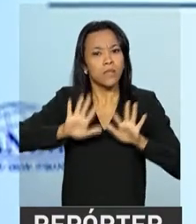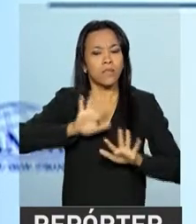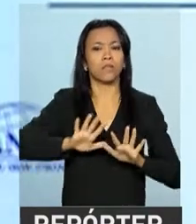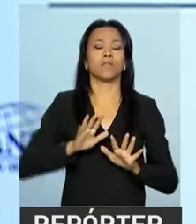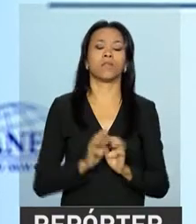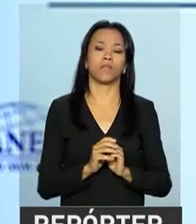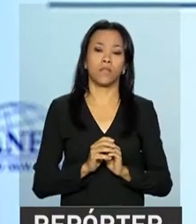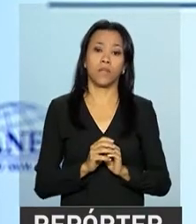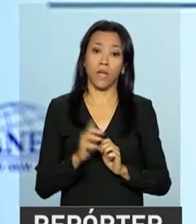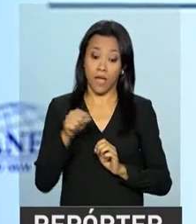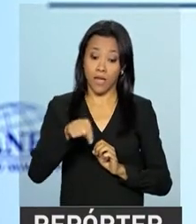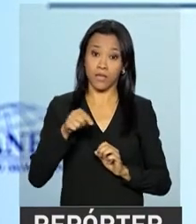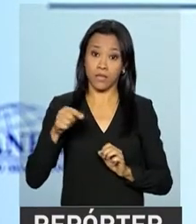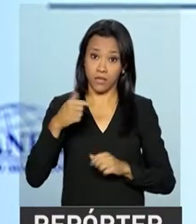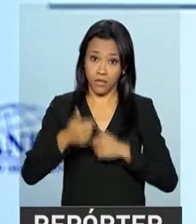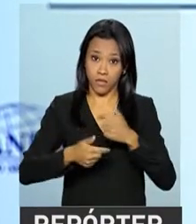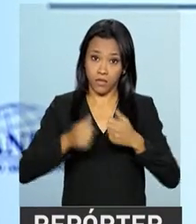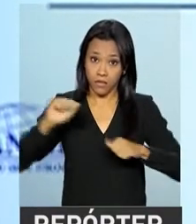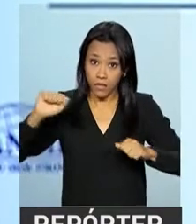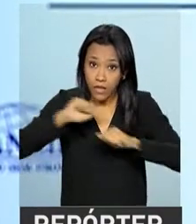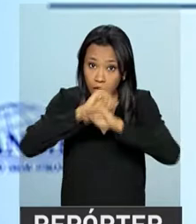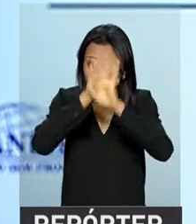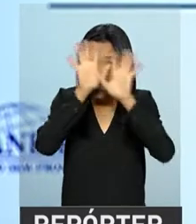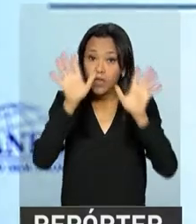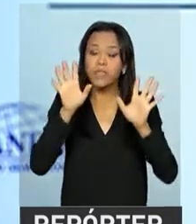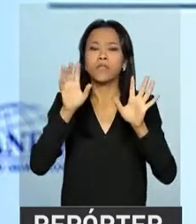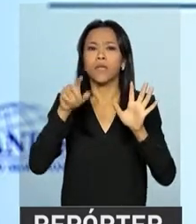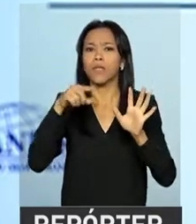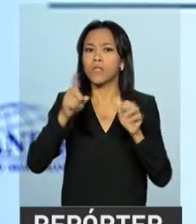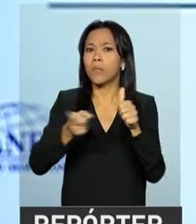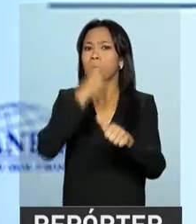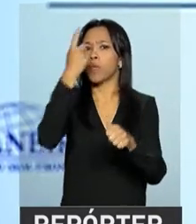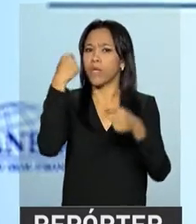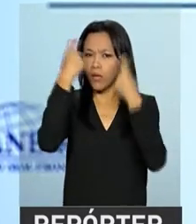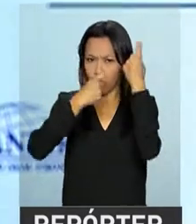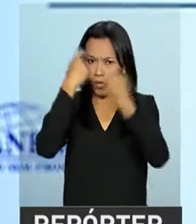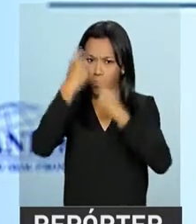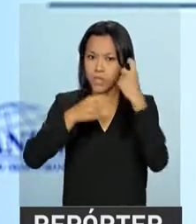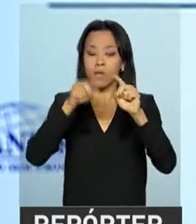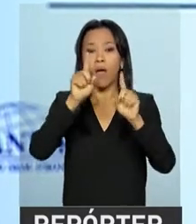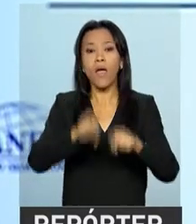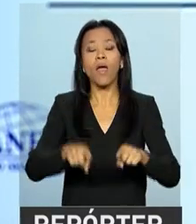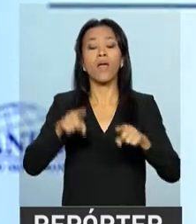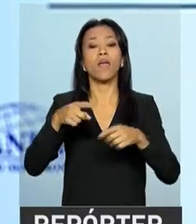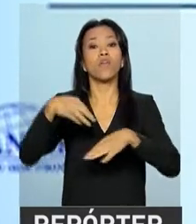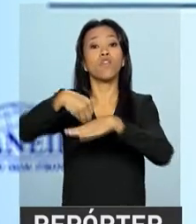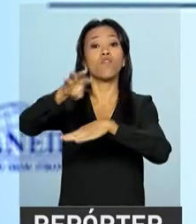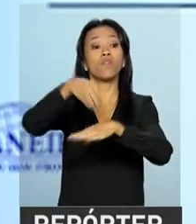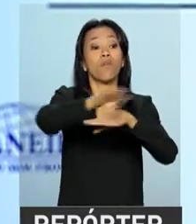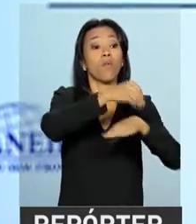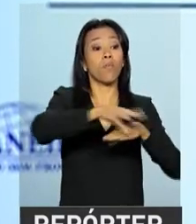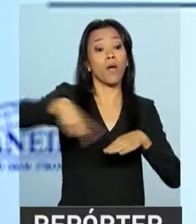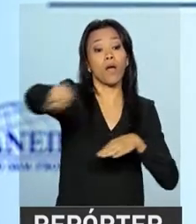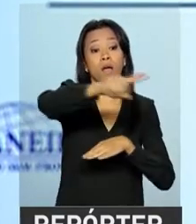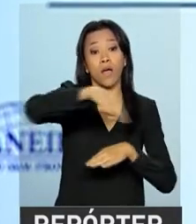Nessa coisa da transparência, a nossa primeira preocupação foi informar os brasileiros da